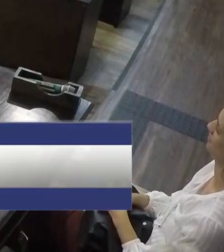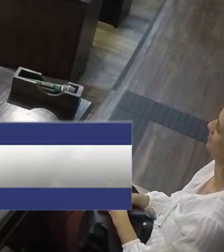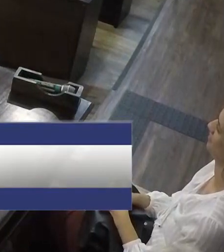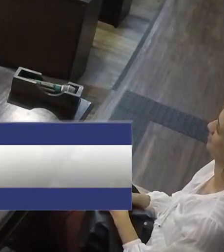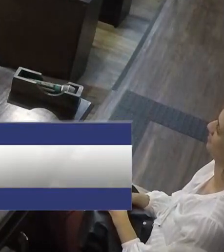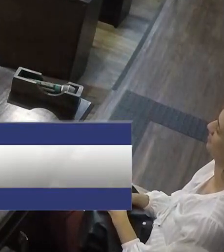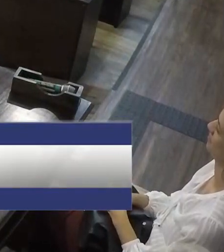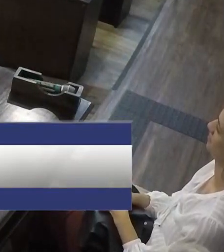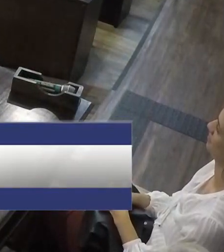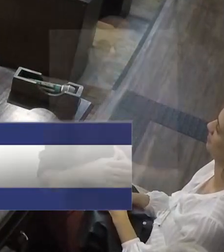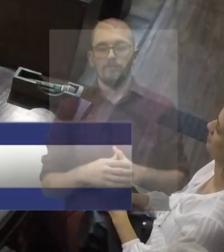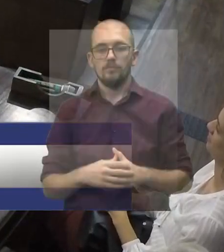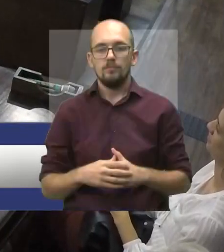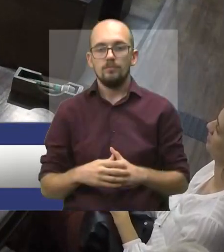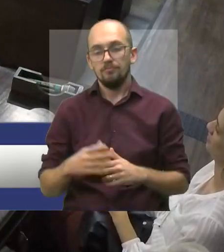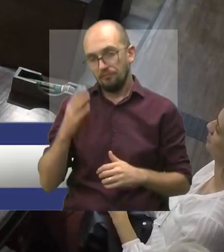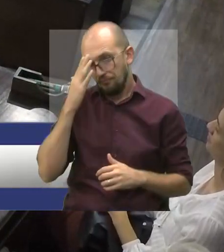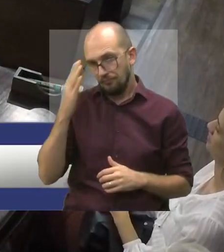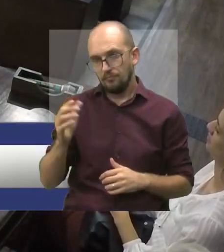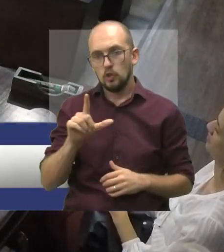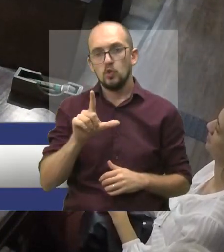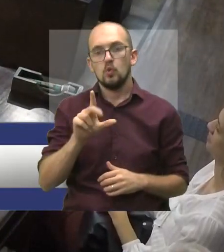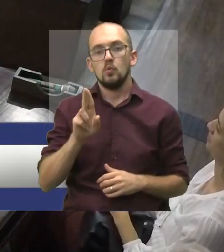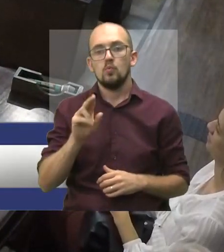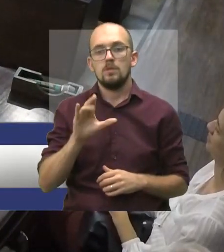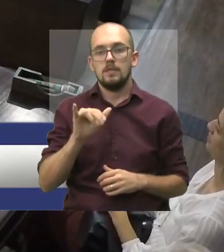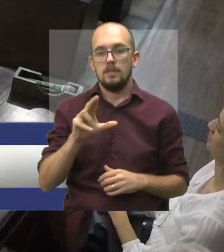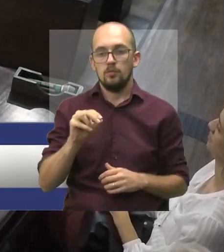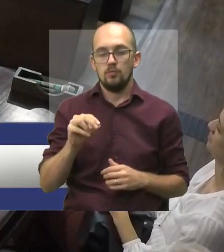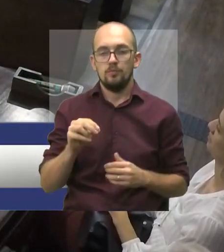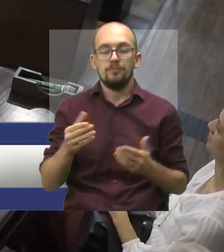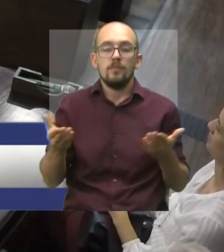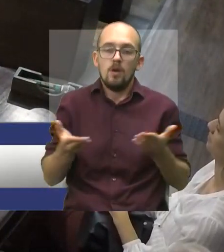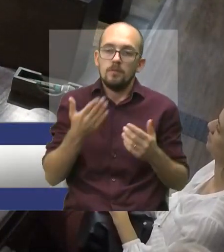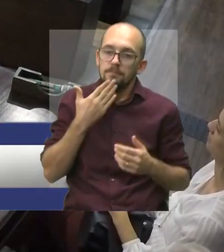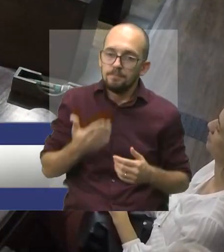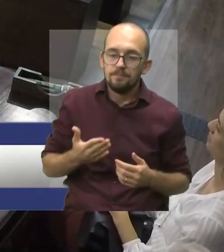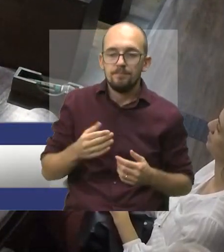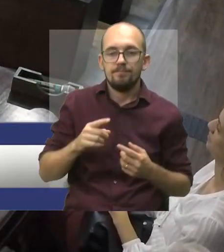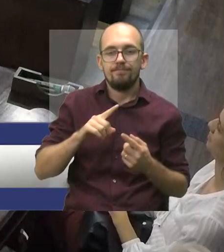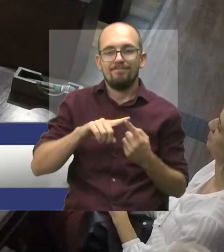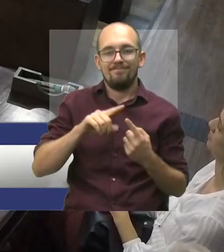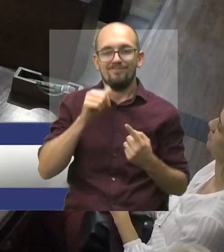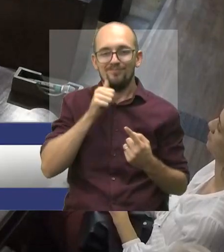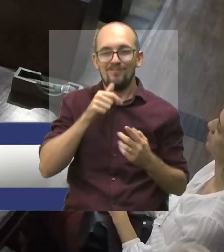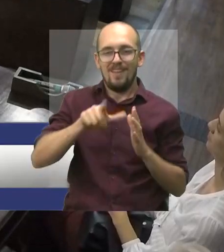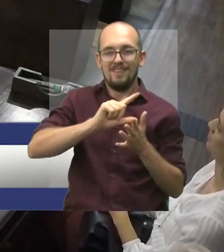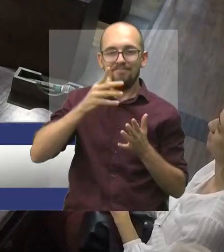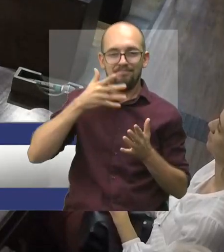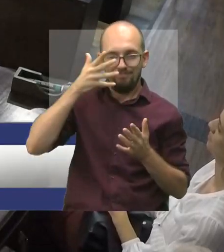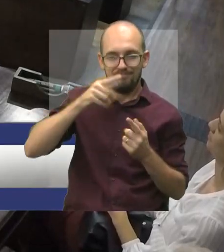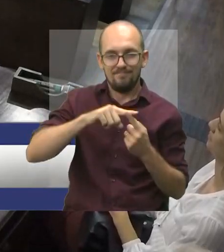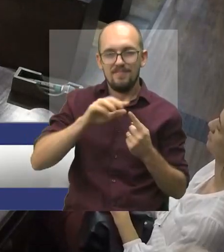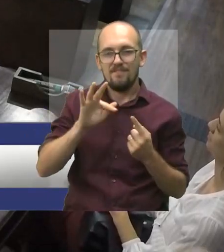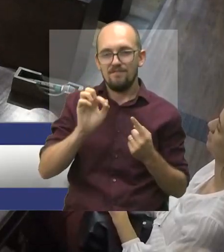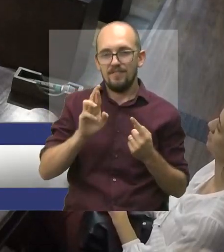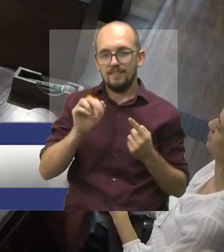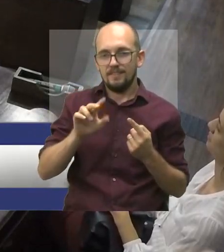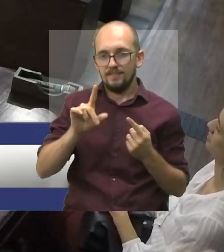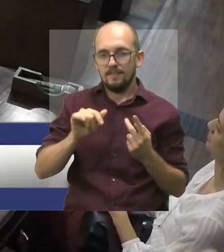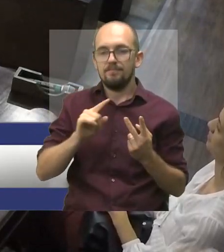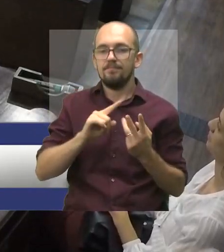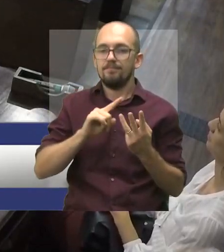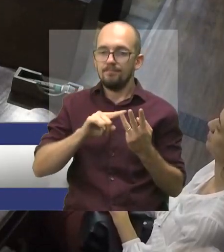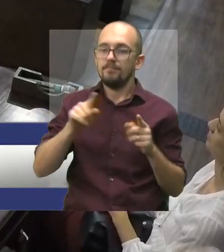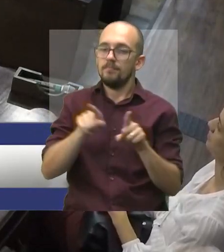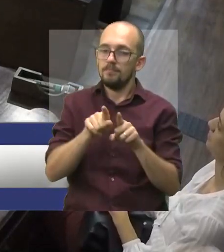Obrigado, doutor Luciano. Vou pedir, então, para que a doutora Fernanda e o vereador Fernando Barbieri novamente ocupem a mesa principal de autoridades